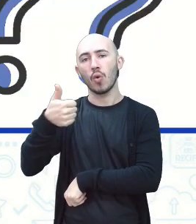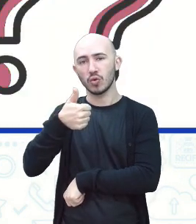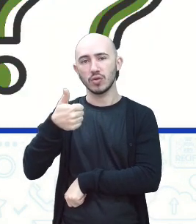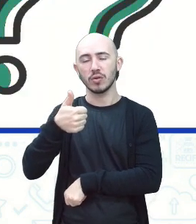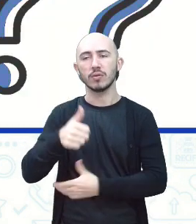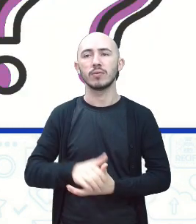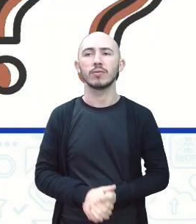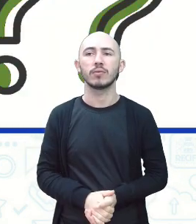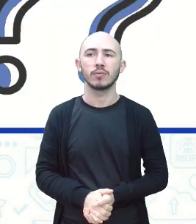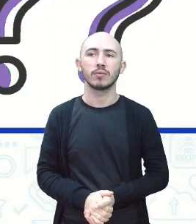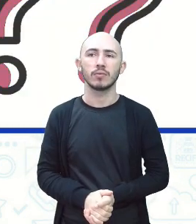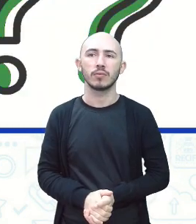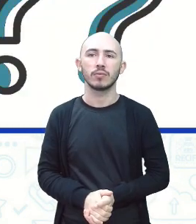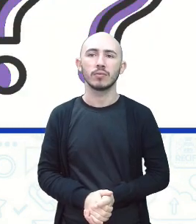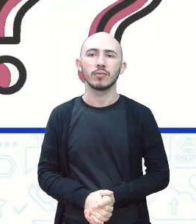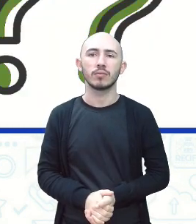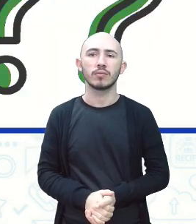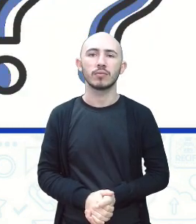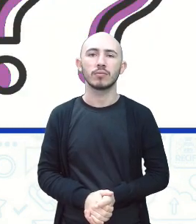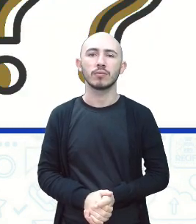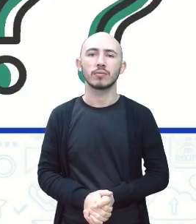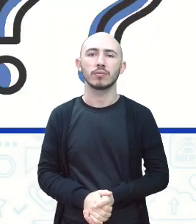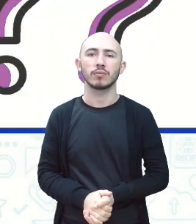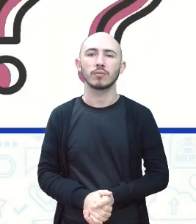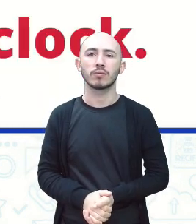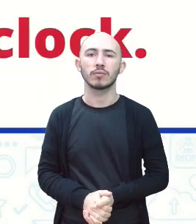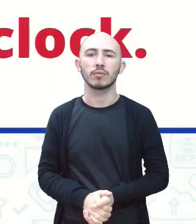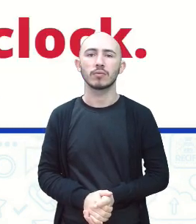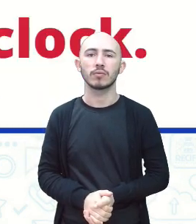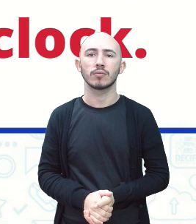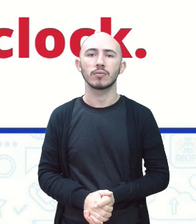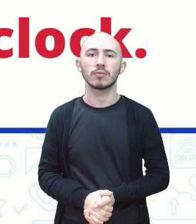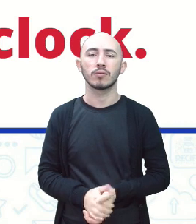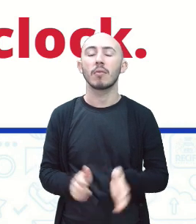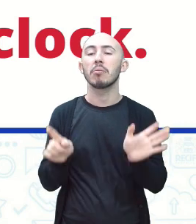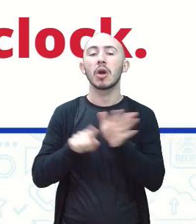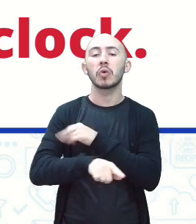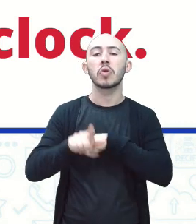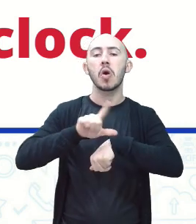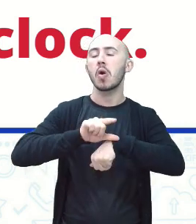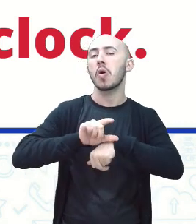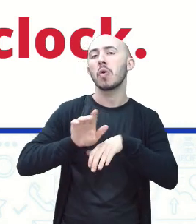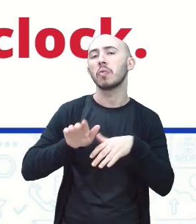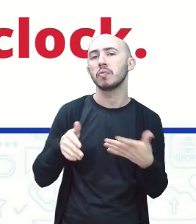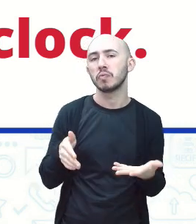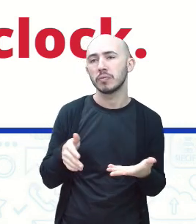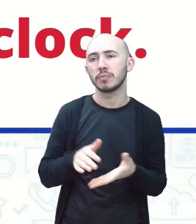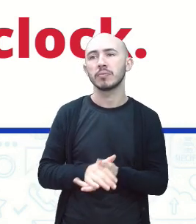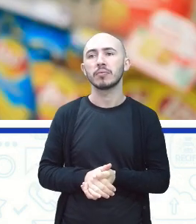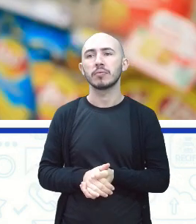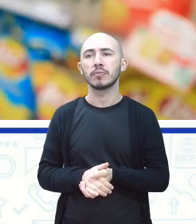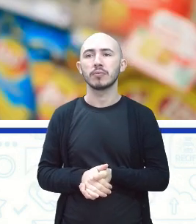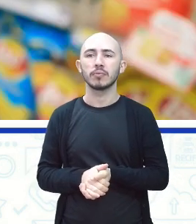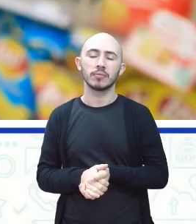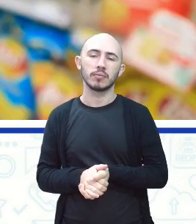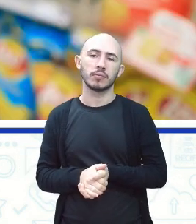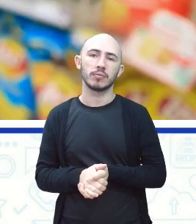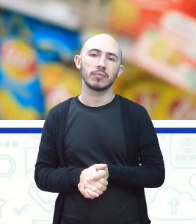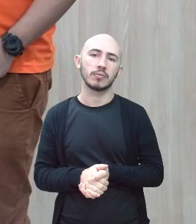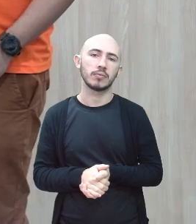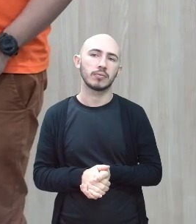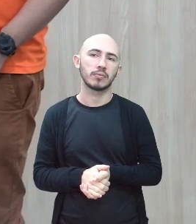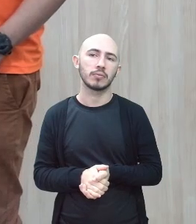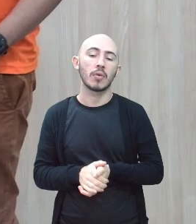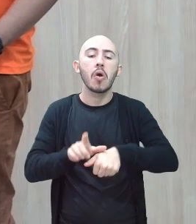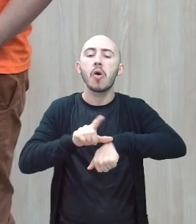horas. What time is it? Né? Que horas são agora? Ó? It's 1 o'clock. Para